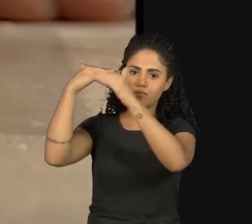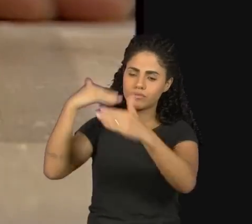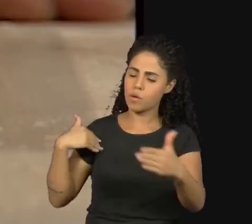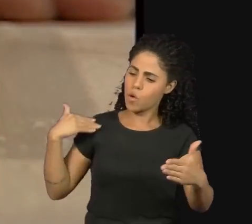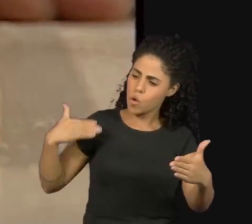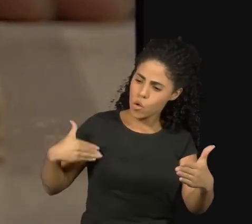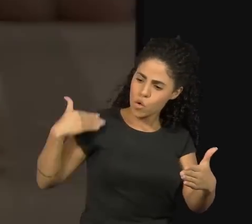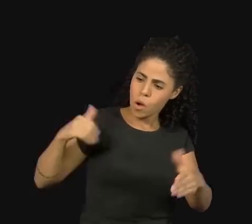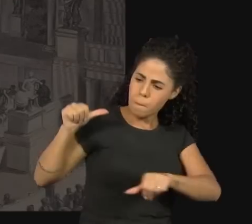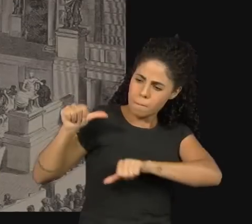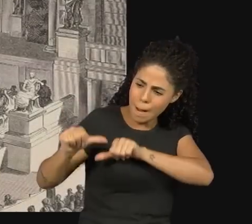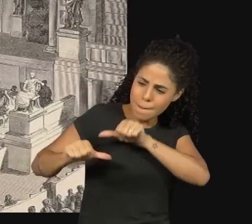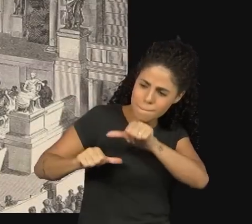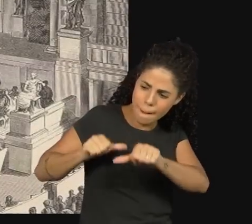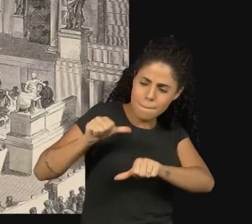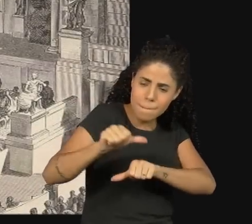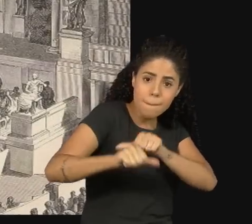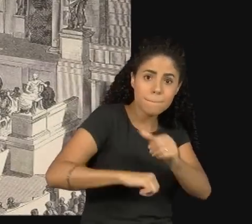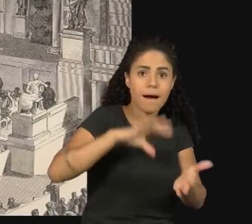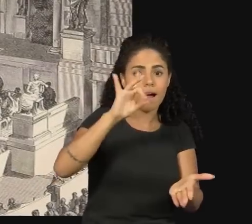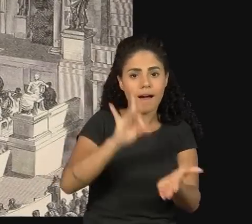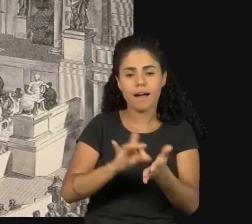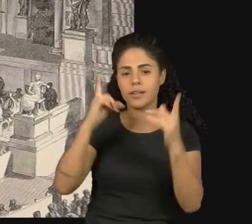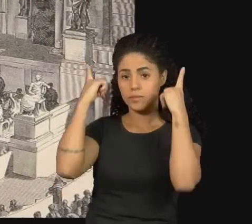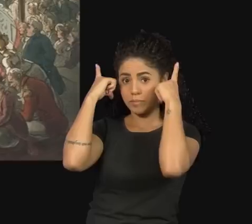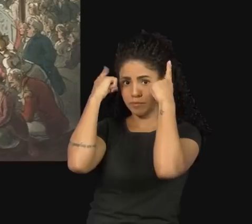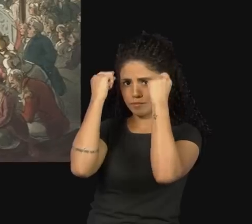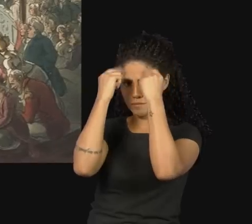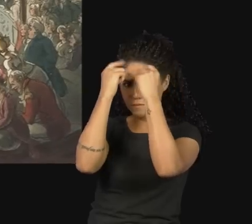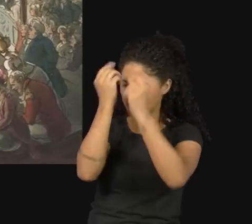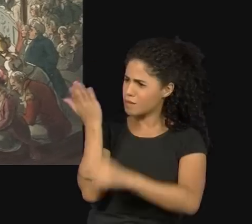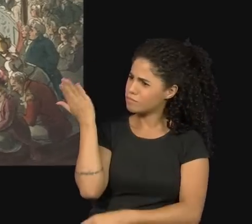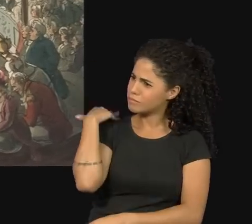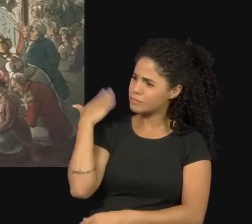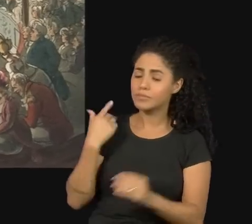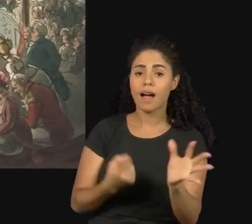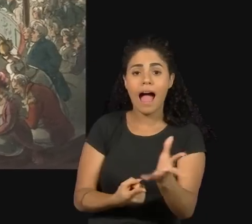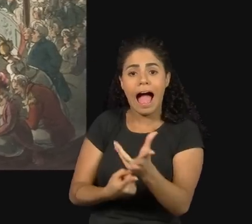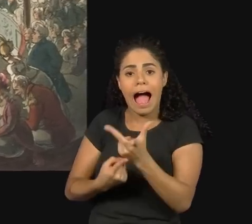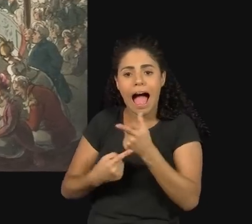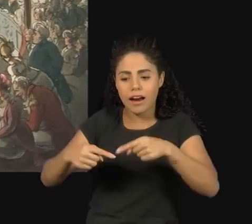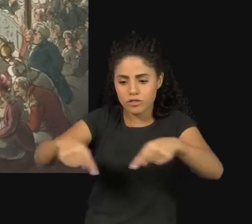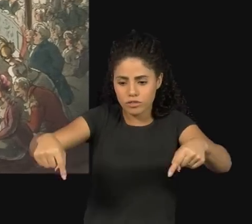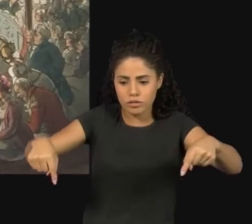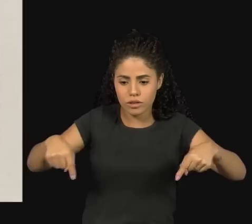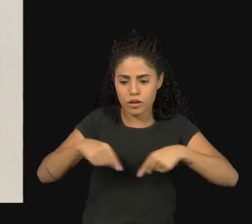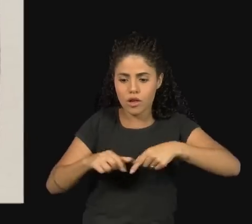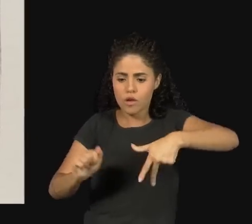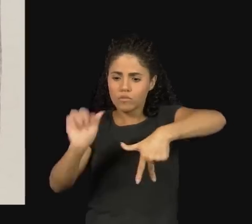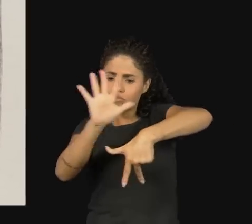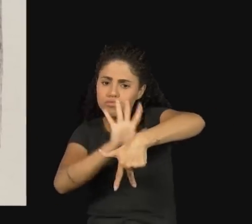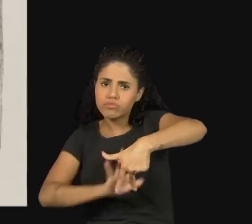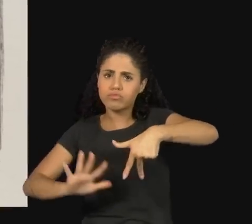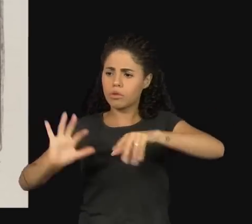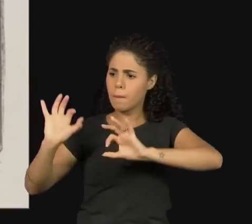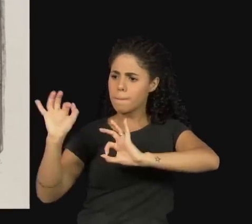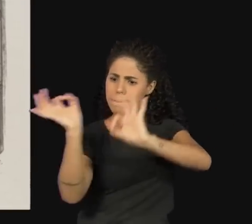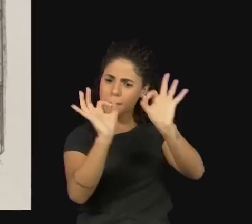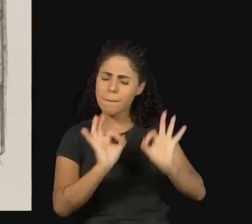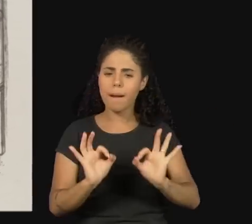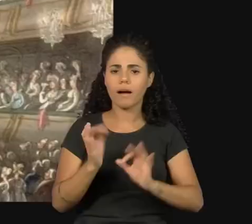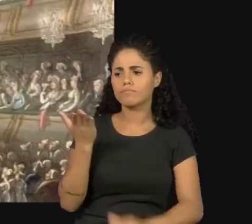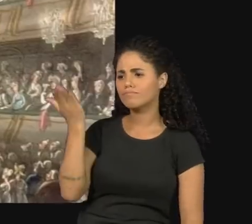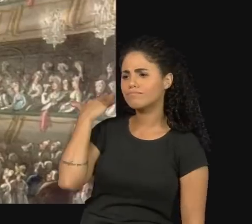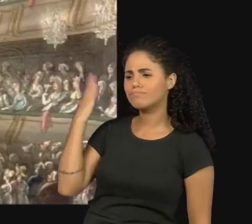séculos. Originária da Grécia Antiga, a arte da cenografia tornou-se essencial nas